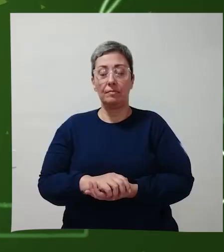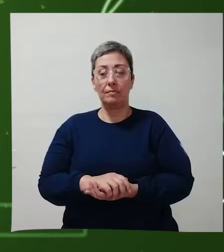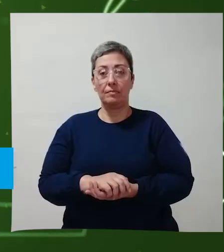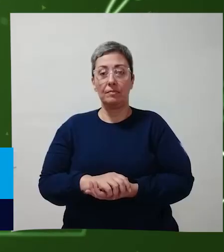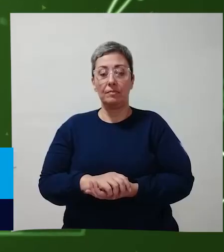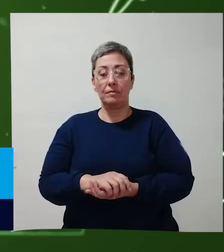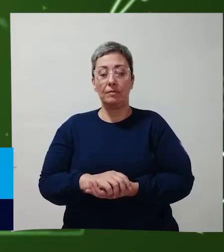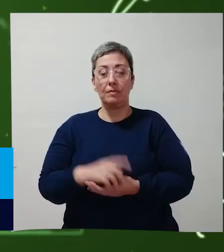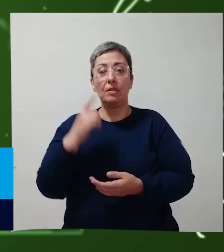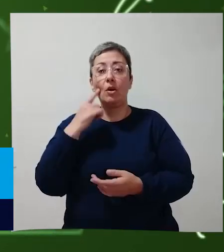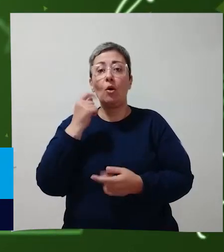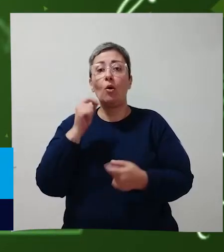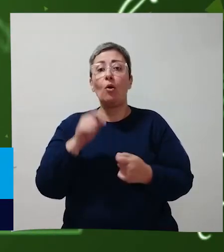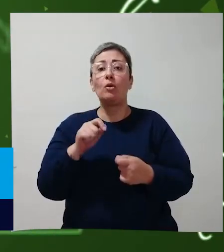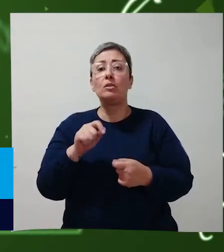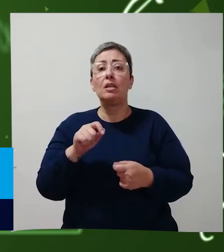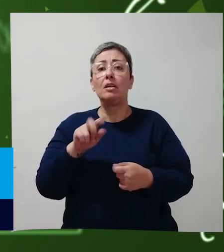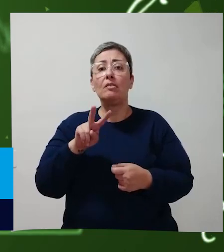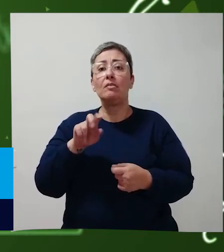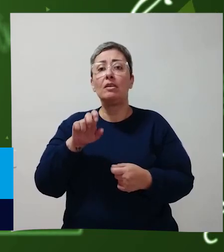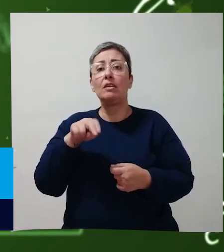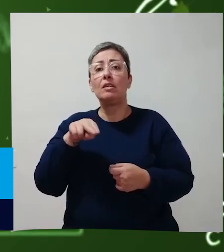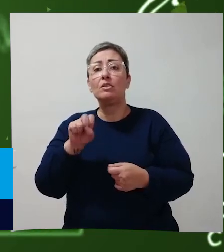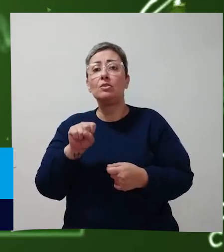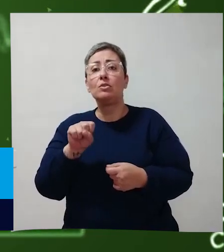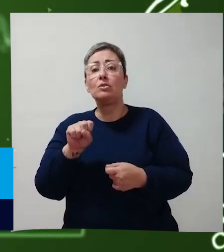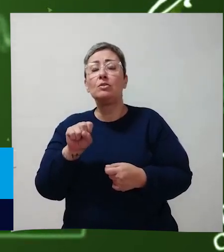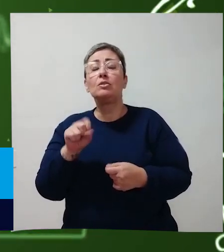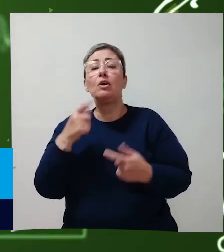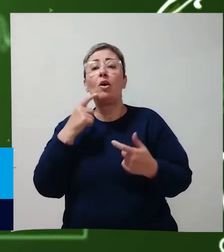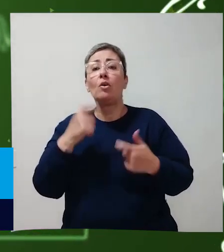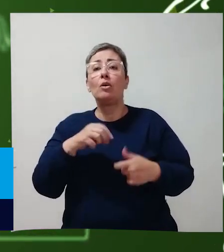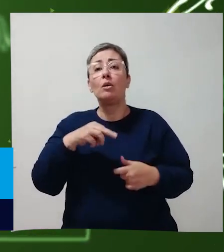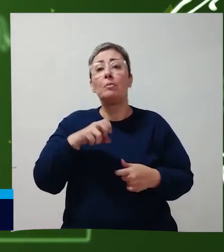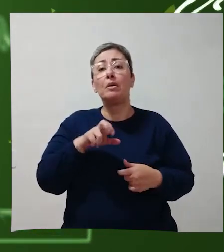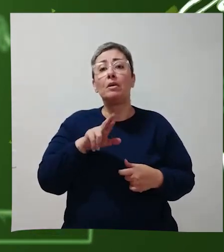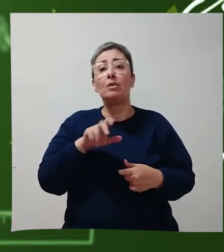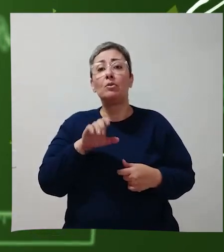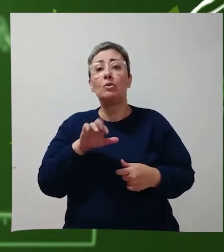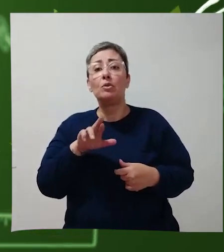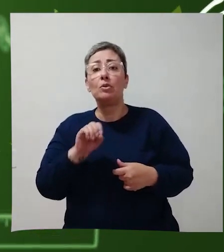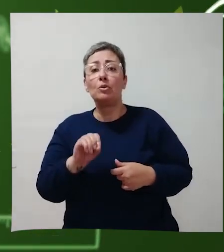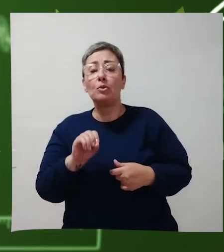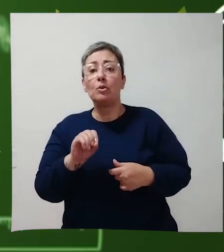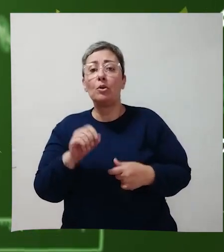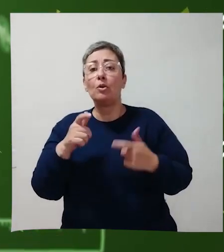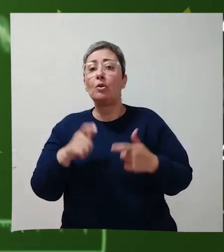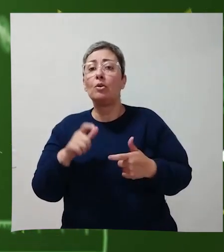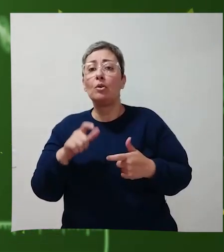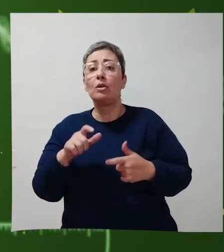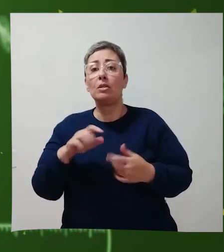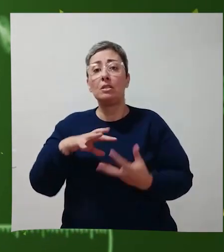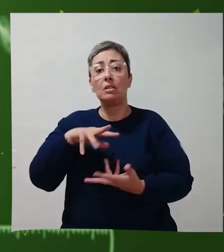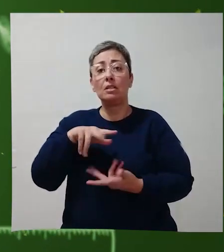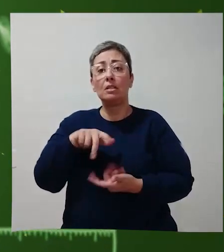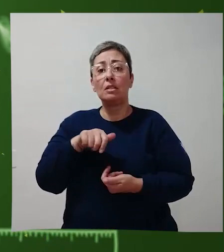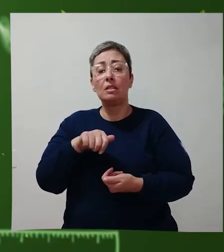Onde está o Vênus, Vitória? Onde está o Mercúrio? Onde está a